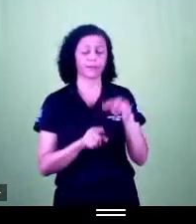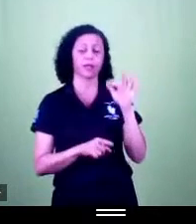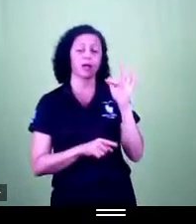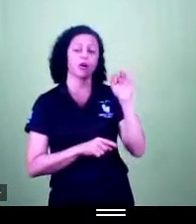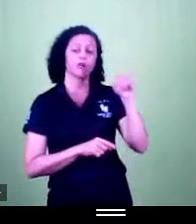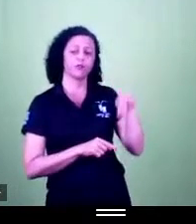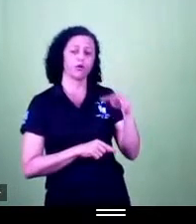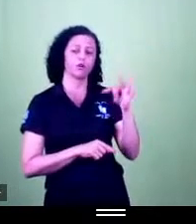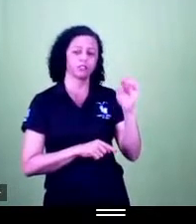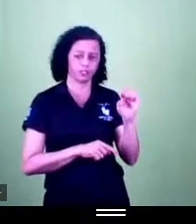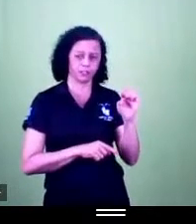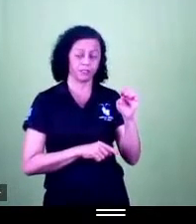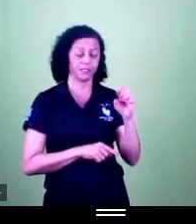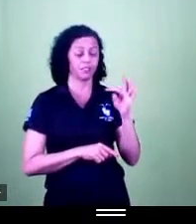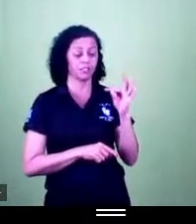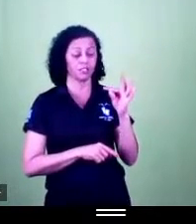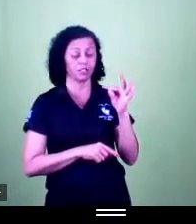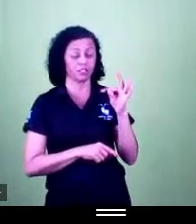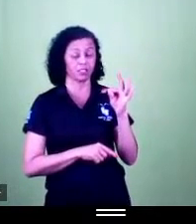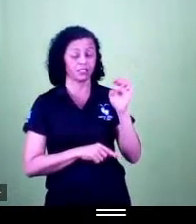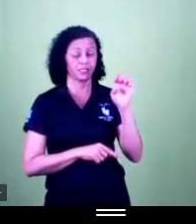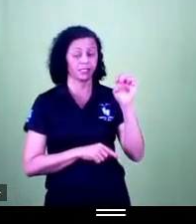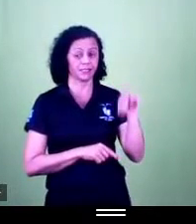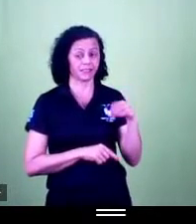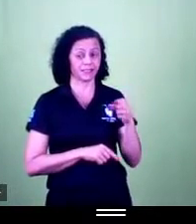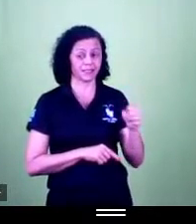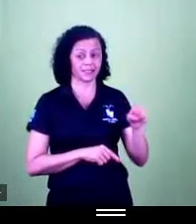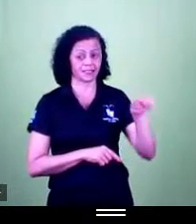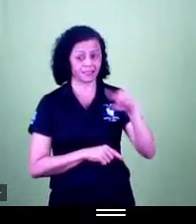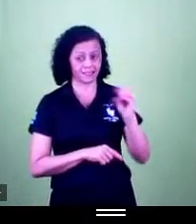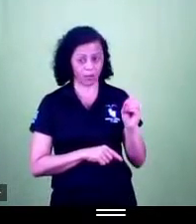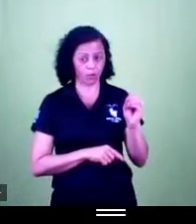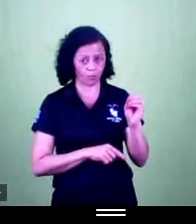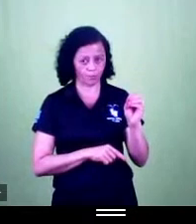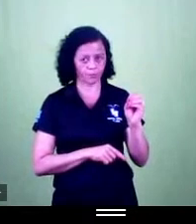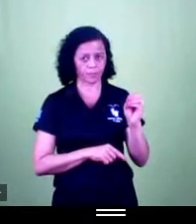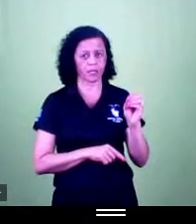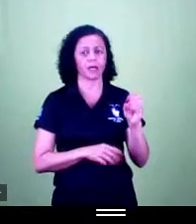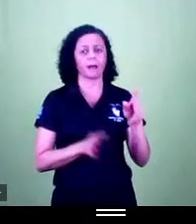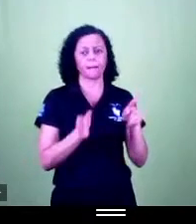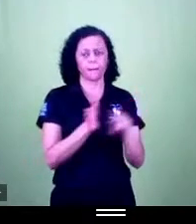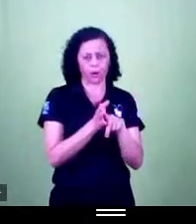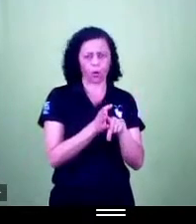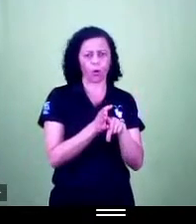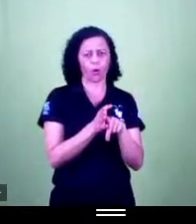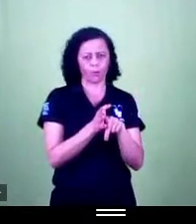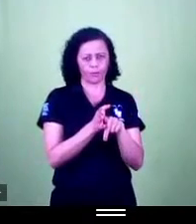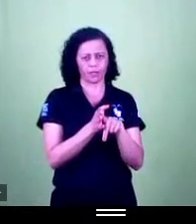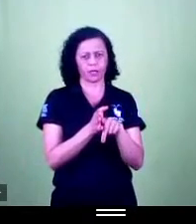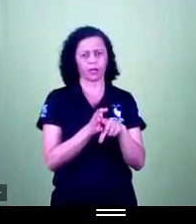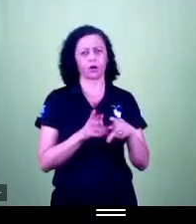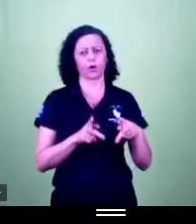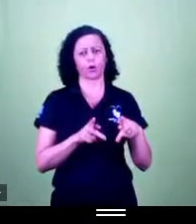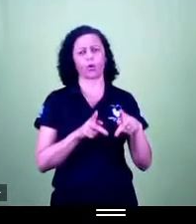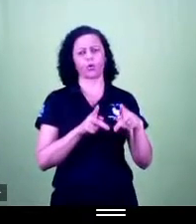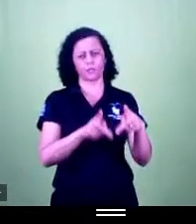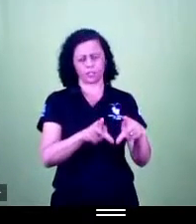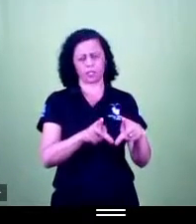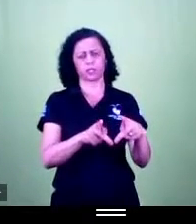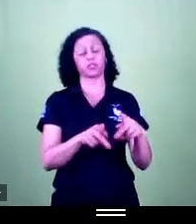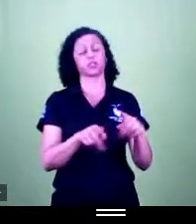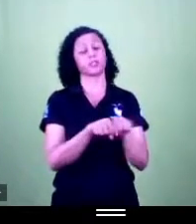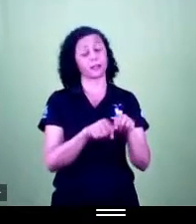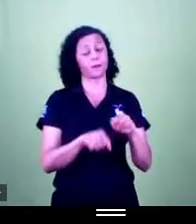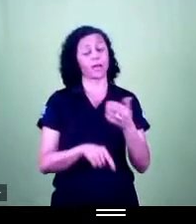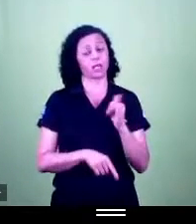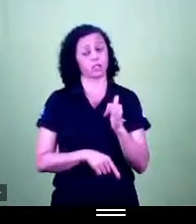É comum, né, quando a gente está começando a estudar circuitos, aparecer muita fonte de tensão. Mas nós vamos ver também fonte de corrente já e fonte de